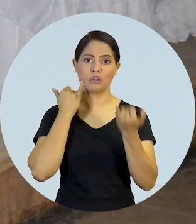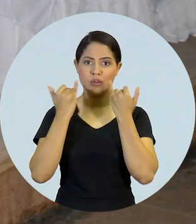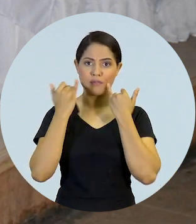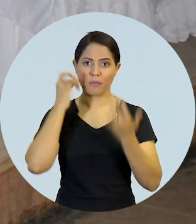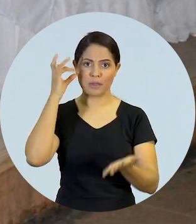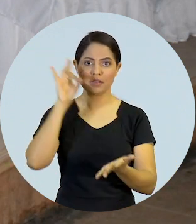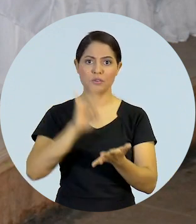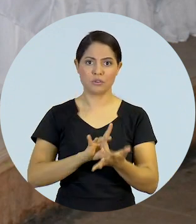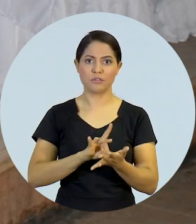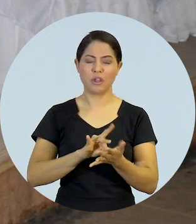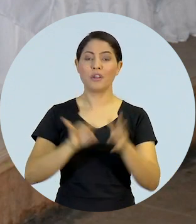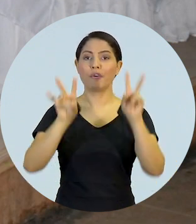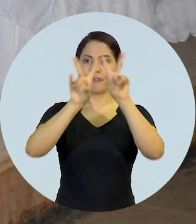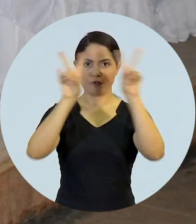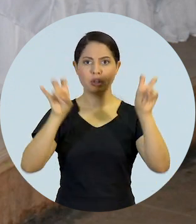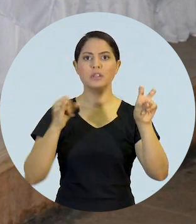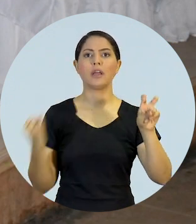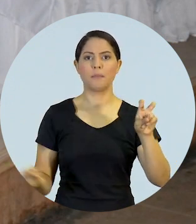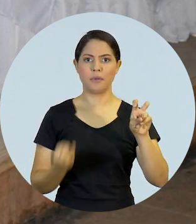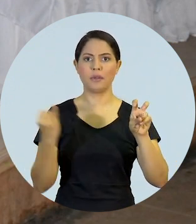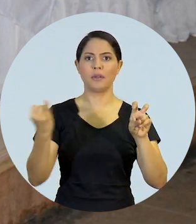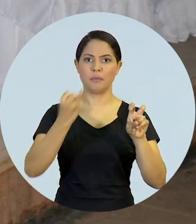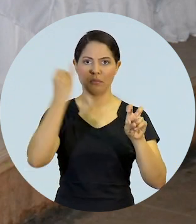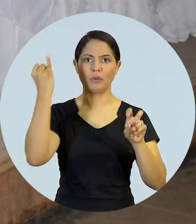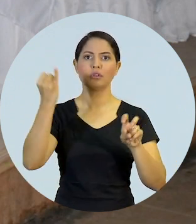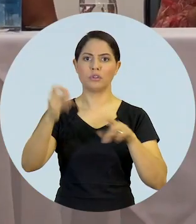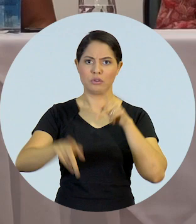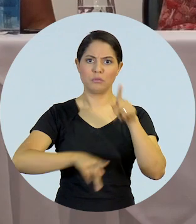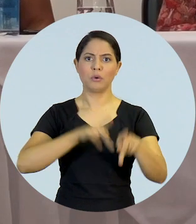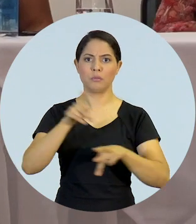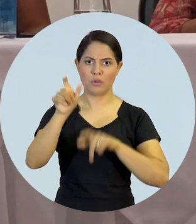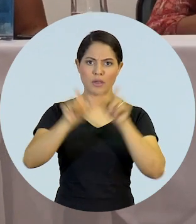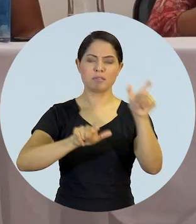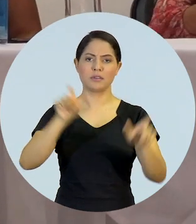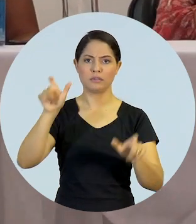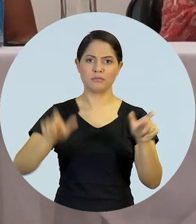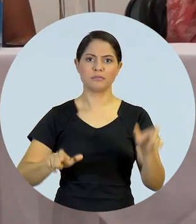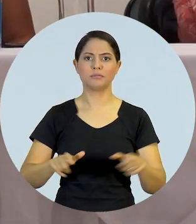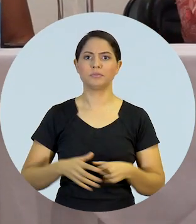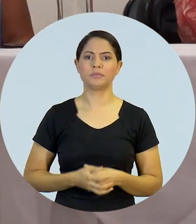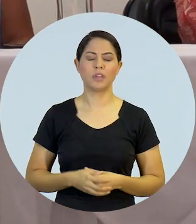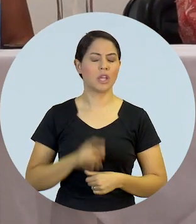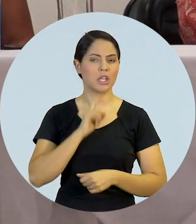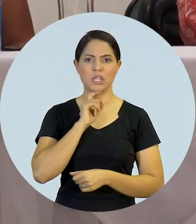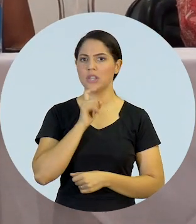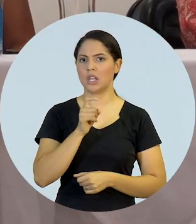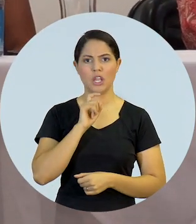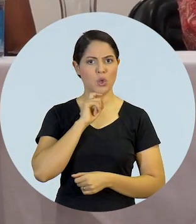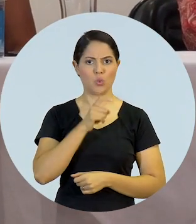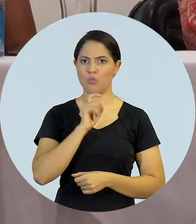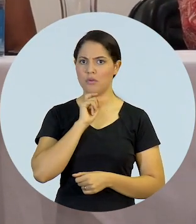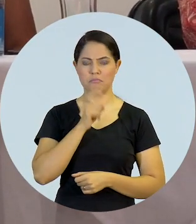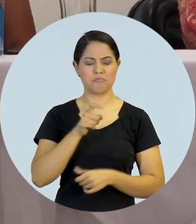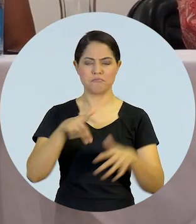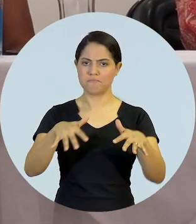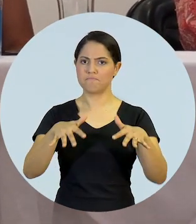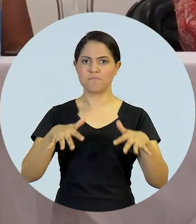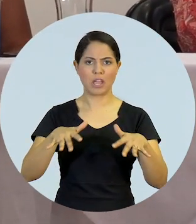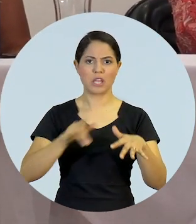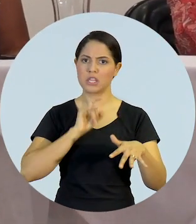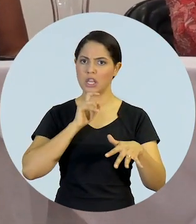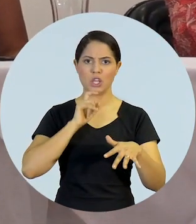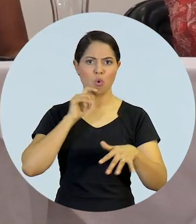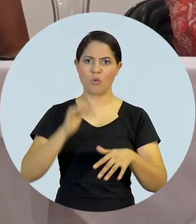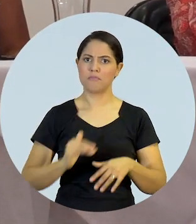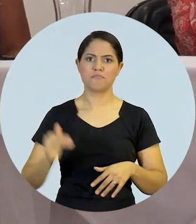concretas foi tema recorrente nas falas dos participantes. Nenhuma entidade parece estar,